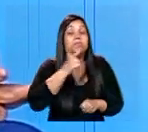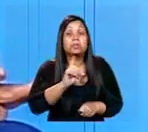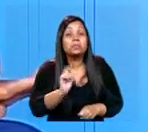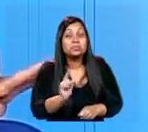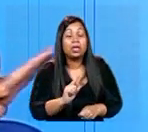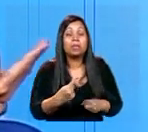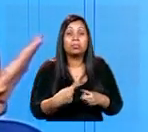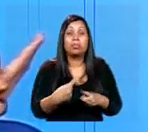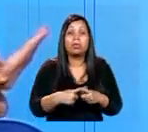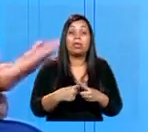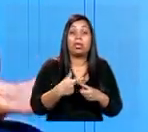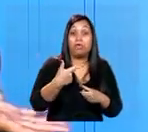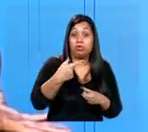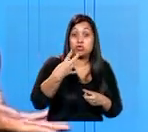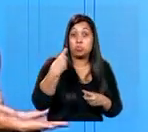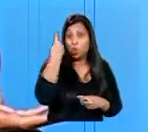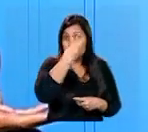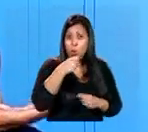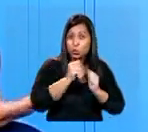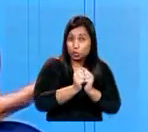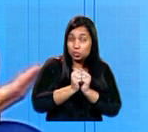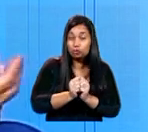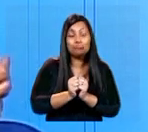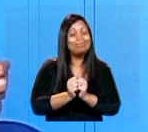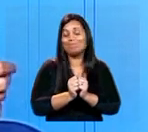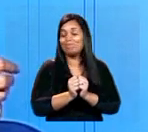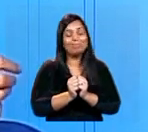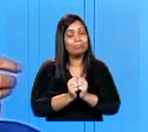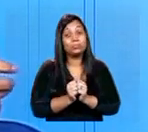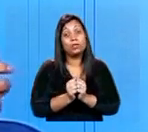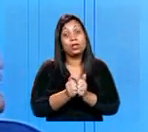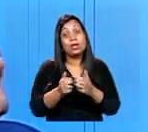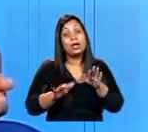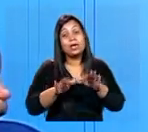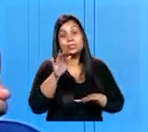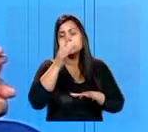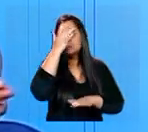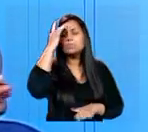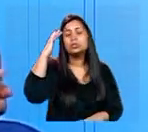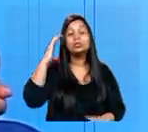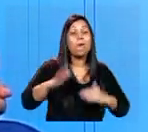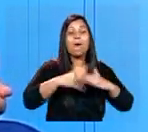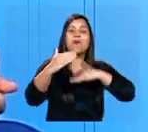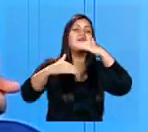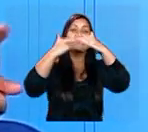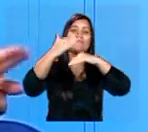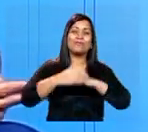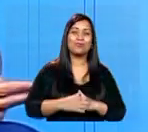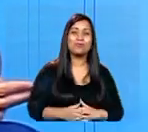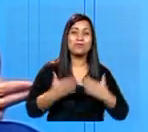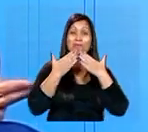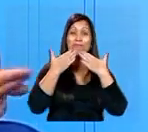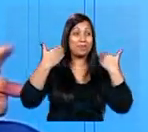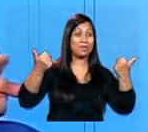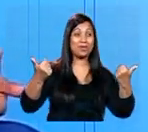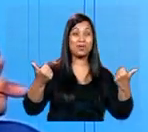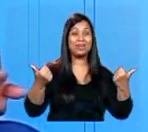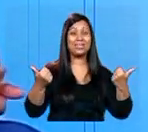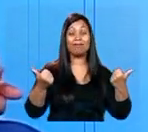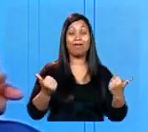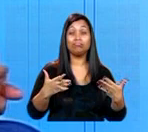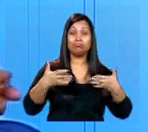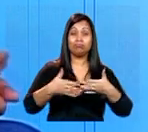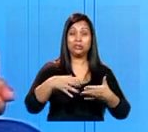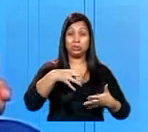atuar, porque nós não vamos estar lá nas 24 horas, né? Então, muitas vezes, um paciente que não evolui, as lesões não melhoram, não é uma